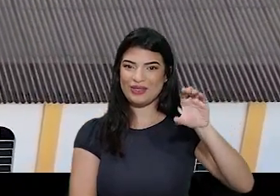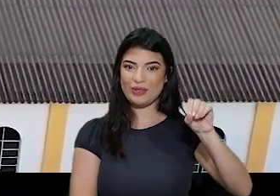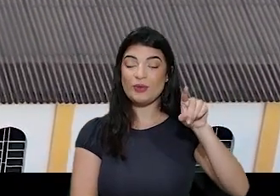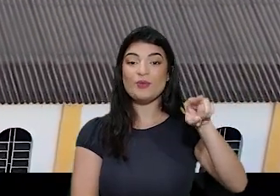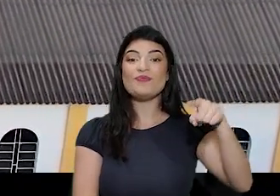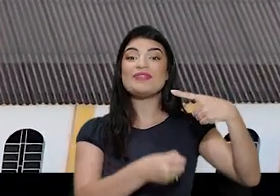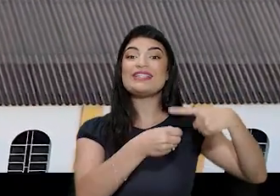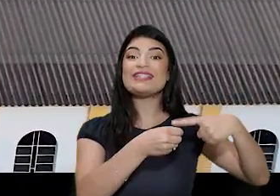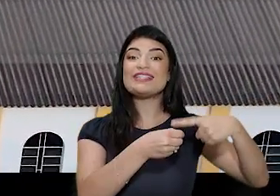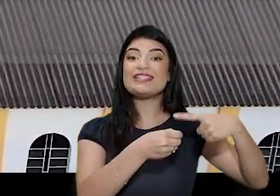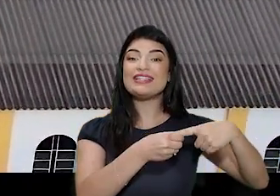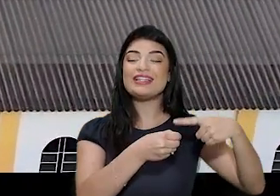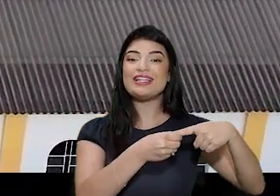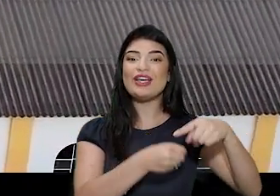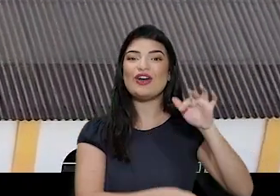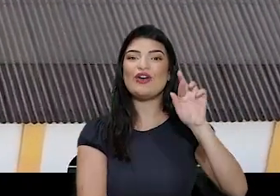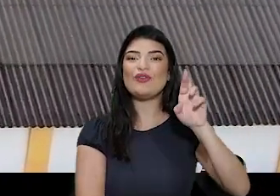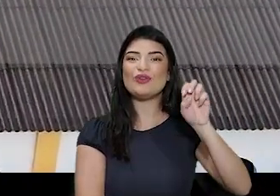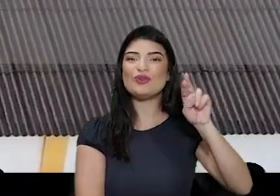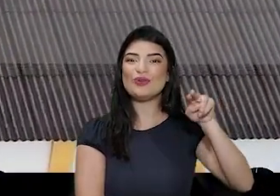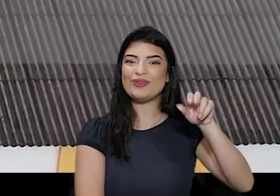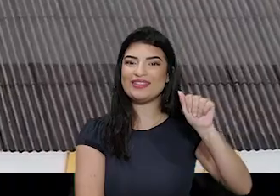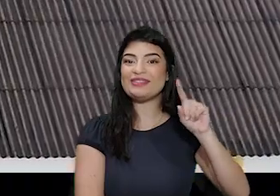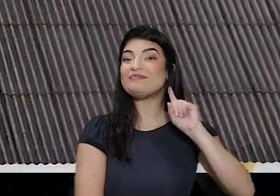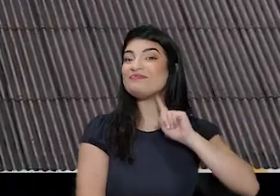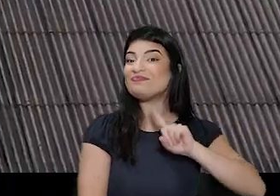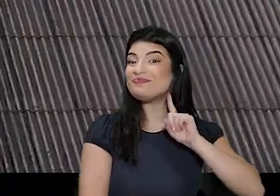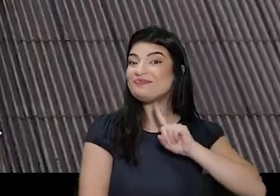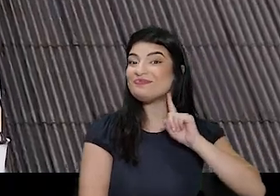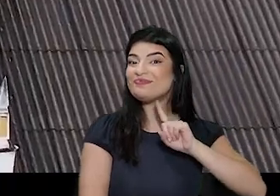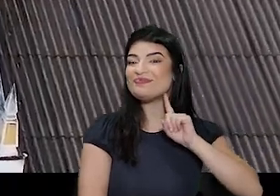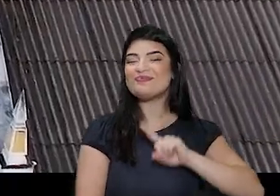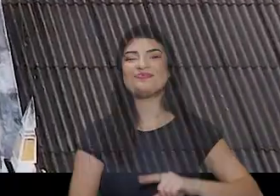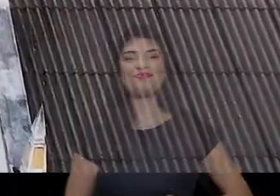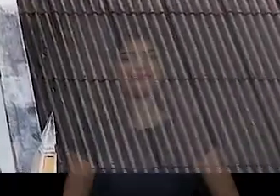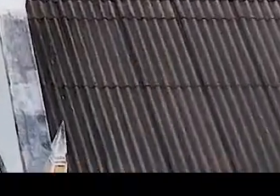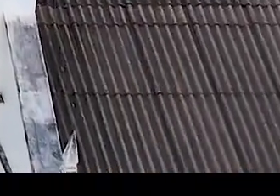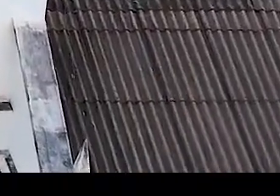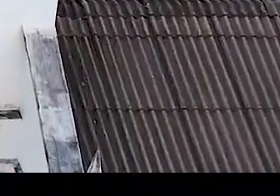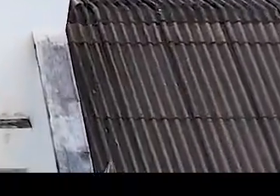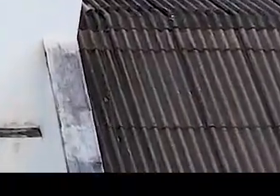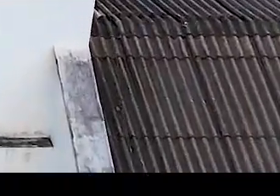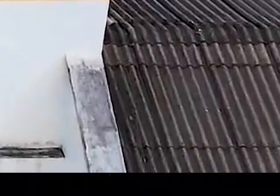Guimarães, na cidade de Fortuna de Minas.